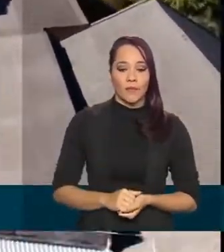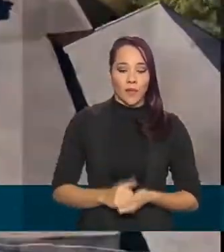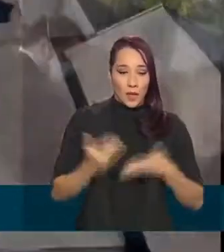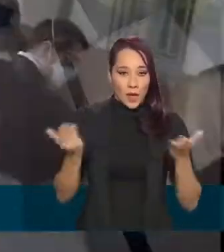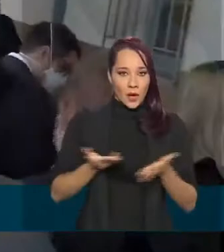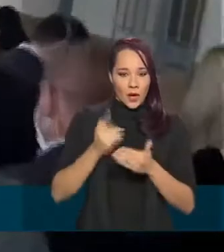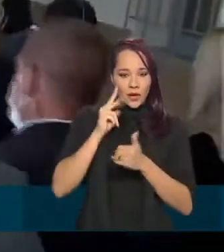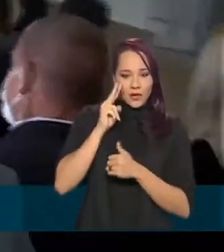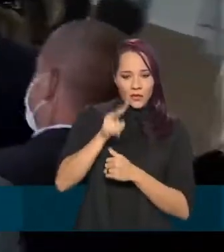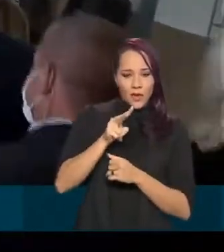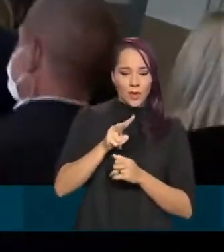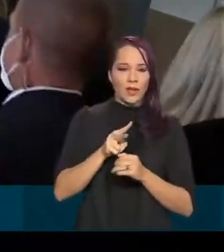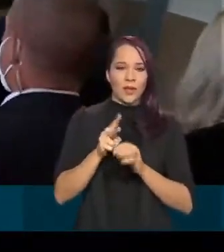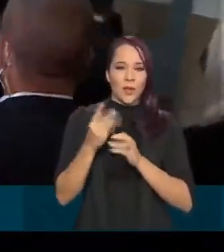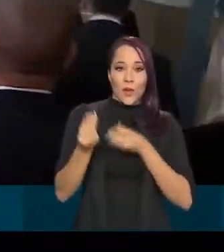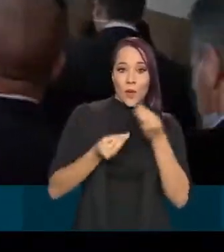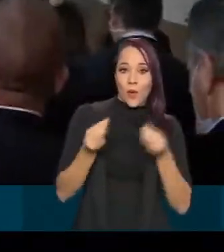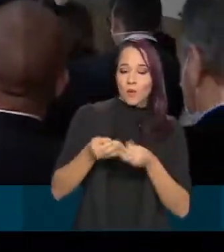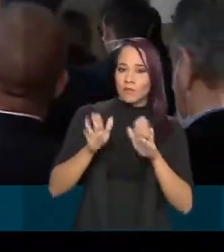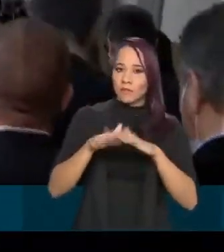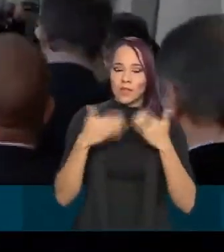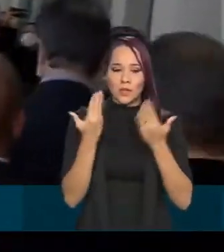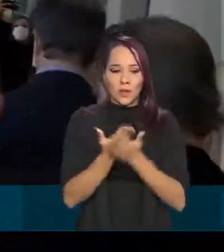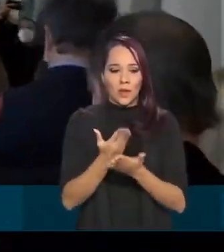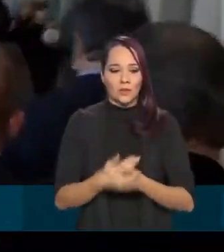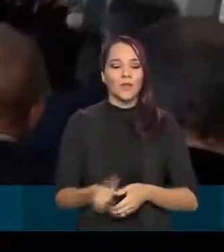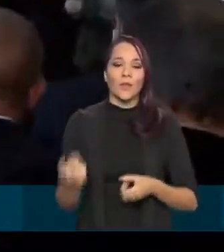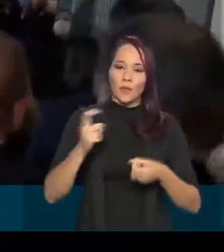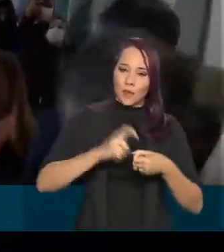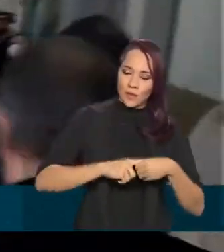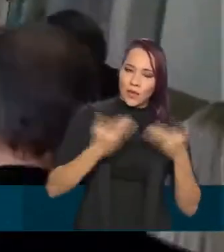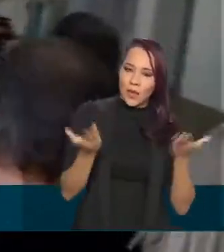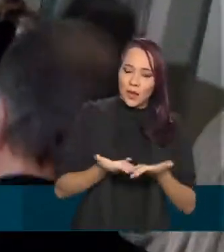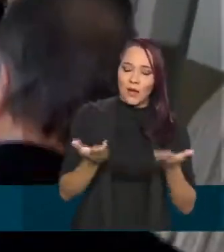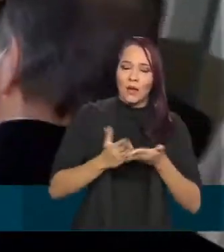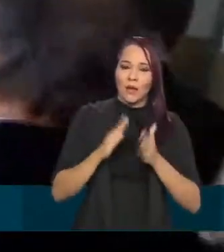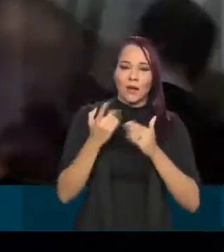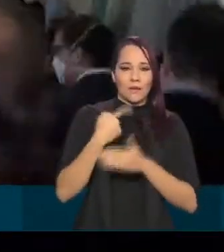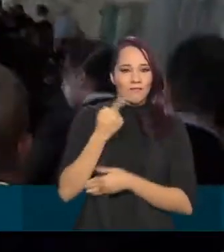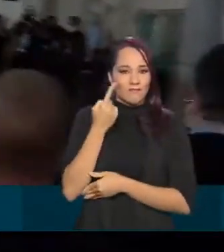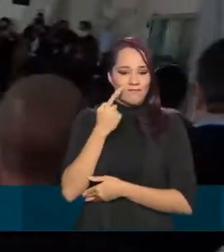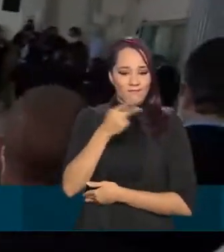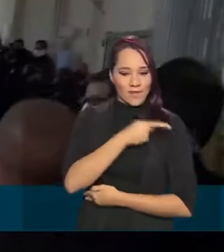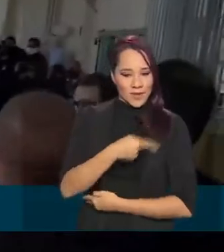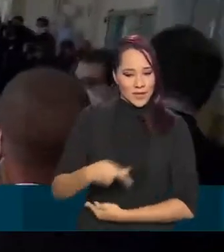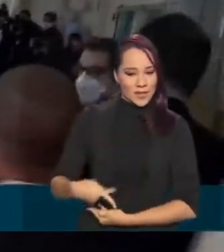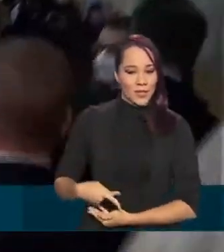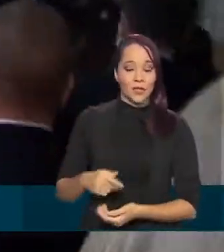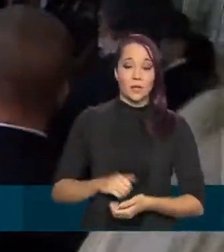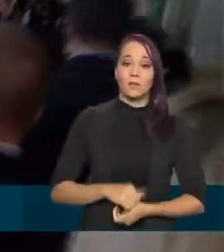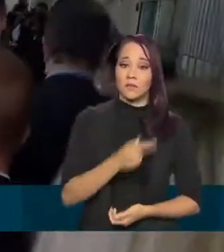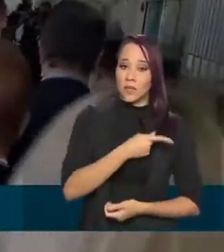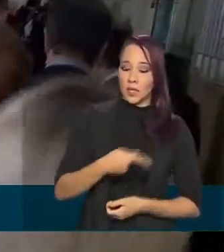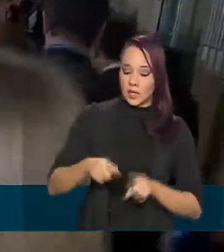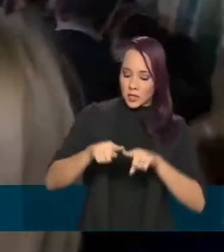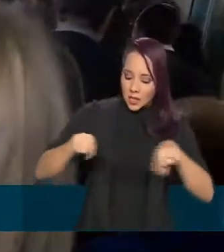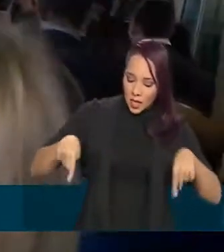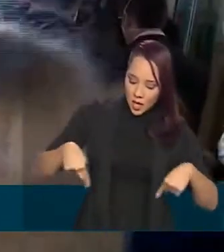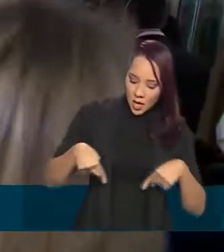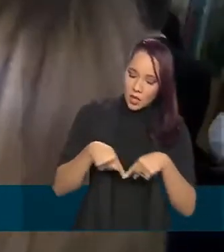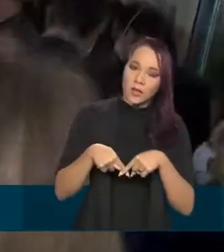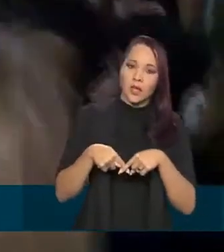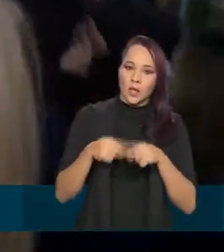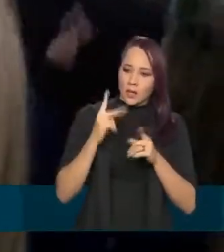gente acompanha imagens dessa escola. Voltamos com imagens do presidente. Ele agora saiu da sala de aula,